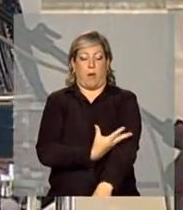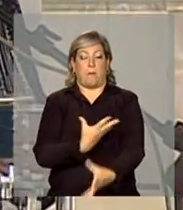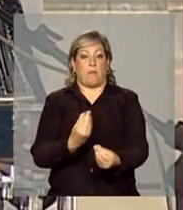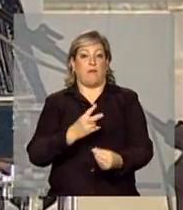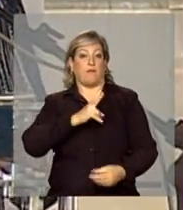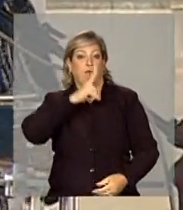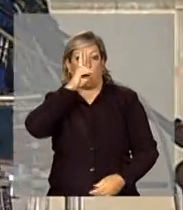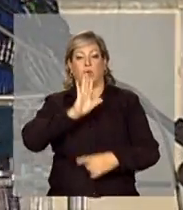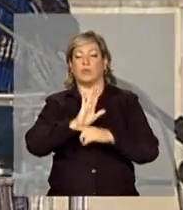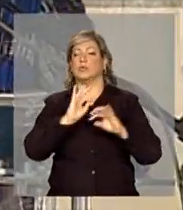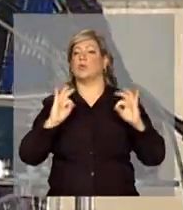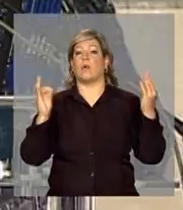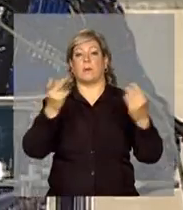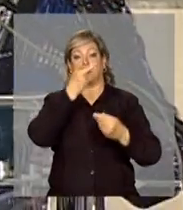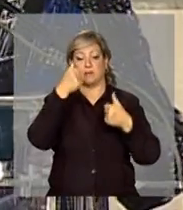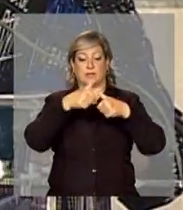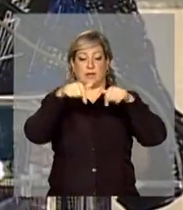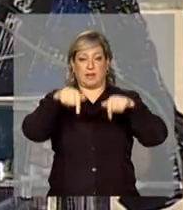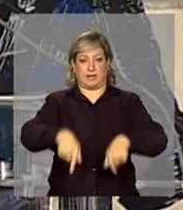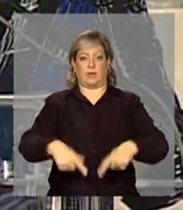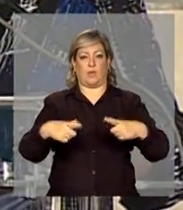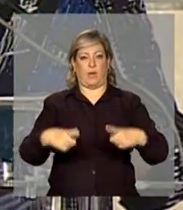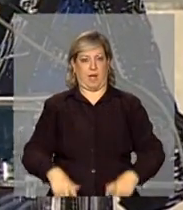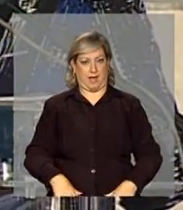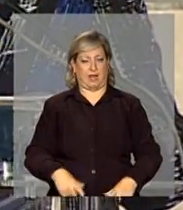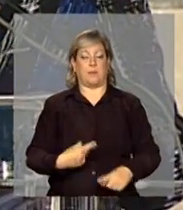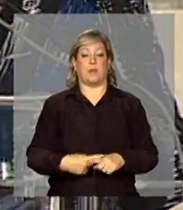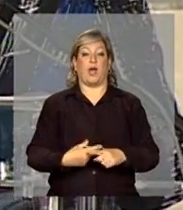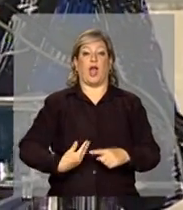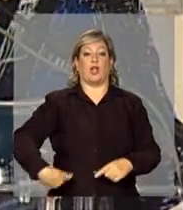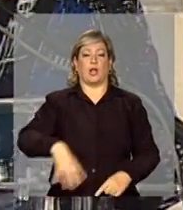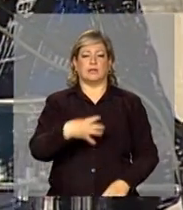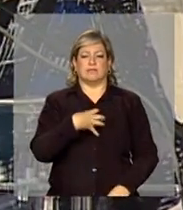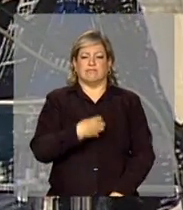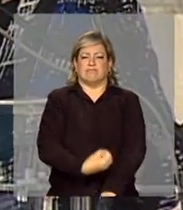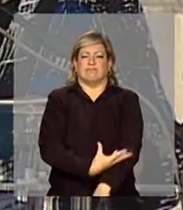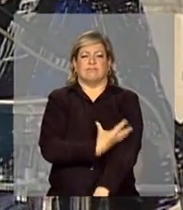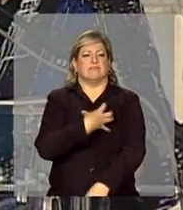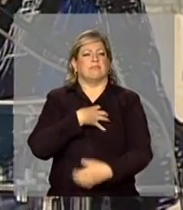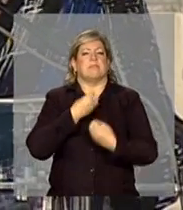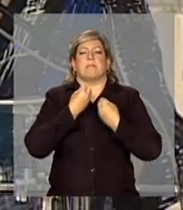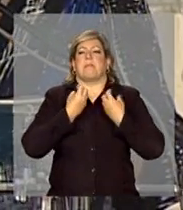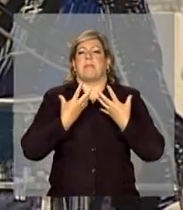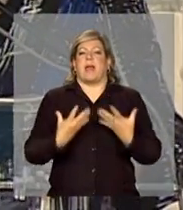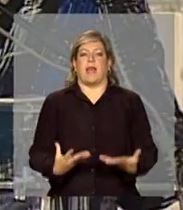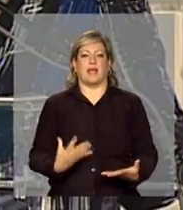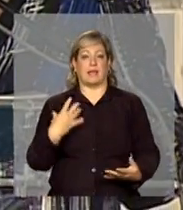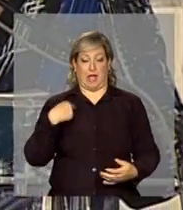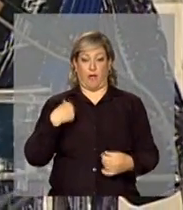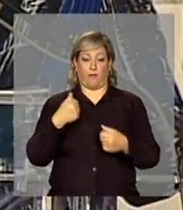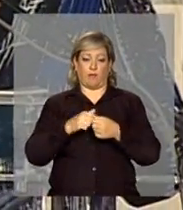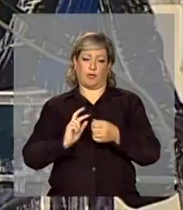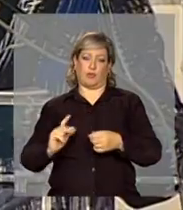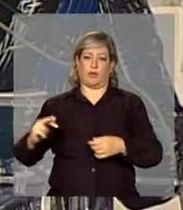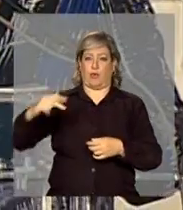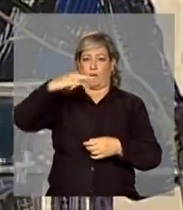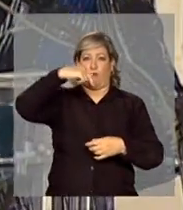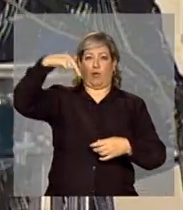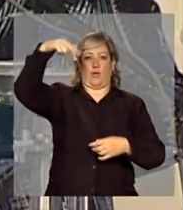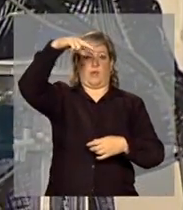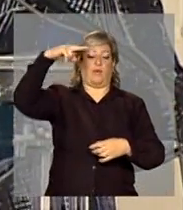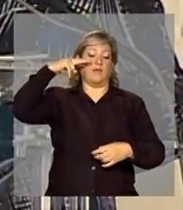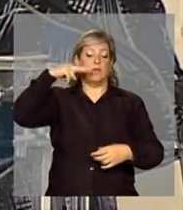para todas as pessoas que estão aqui dentro. Porque nós nos sentimos muito bem. Eu, que estive lá em cima,